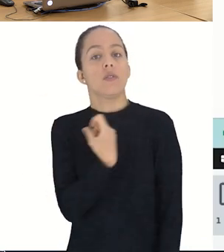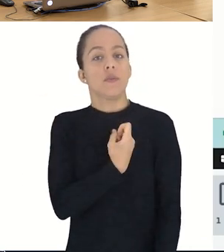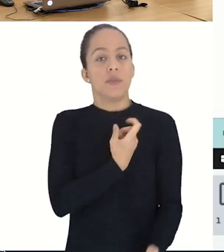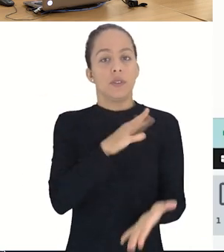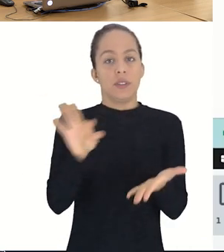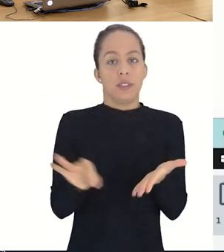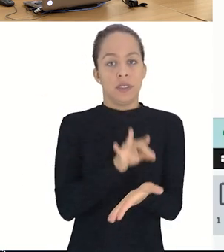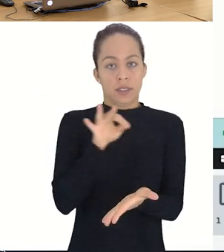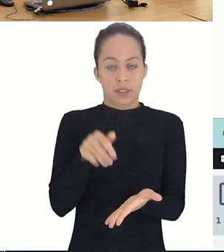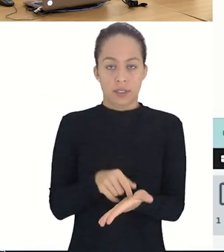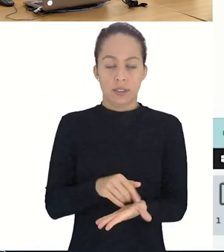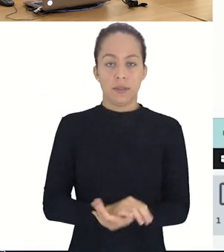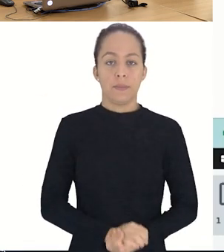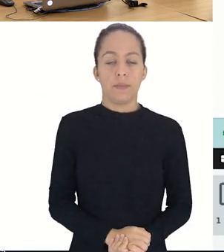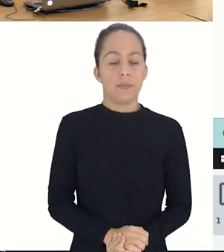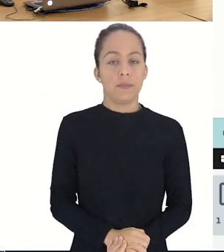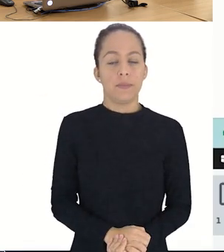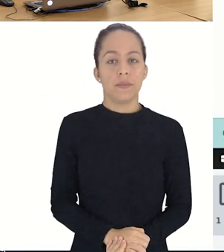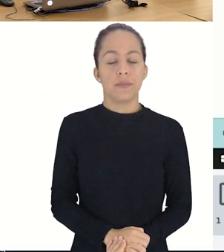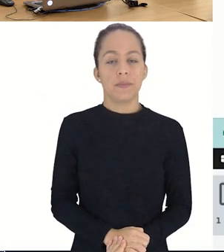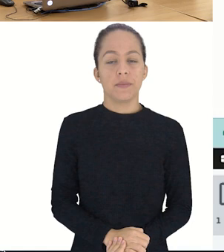de inscrição.